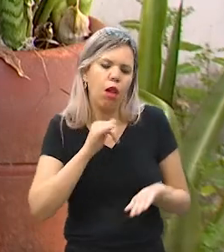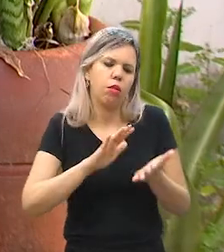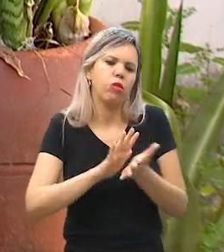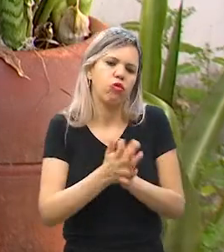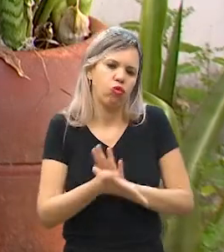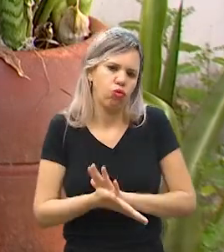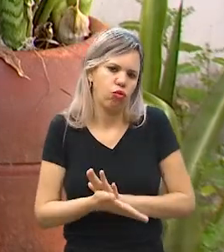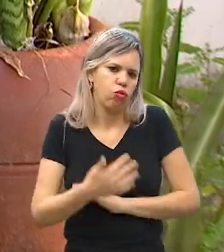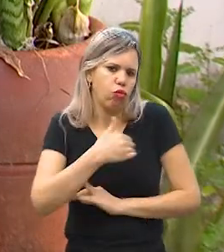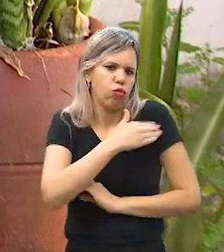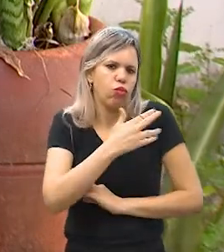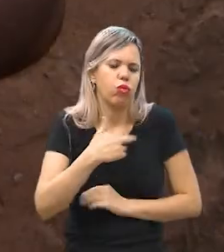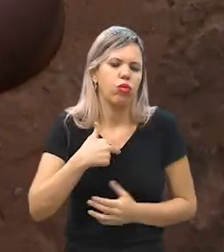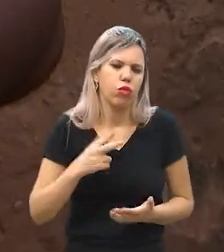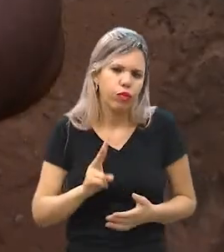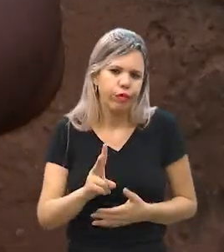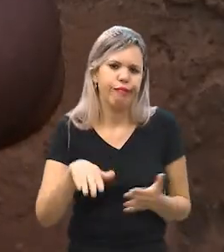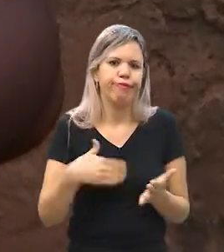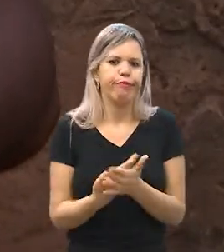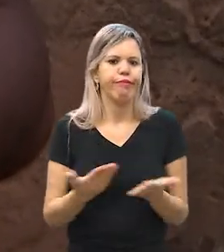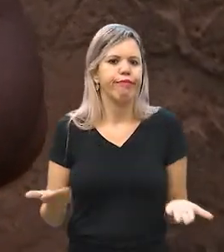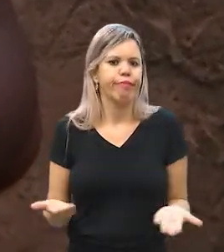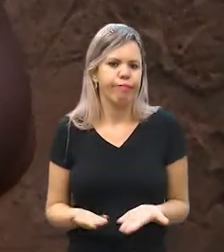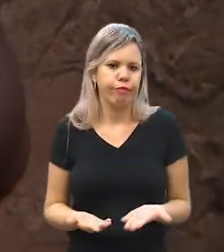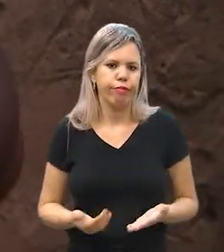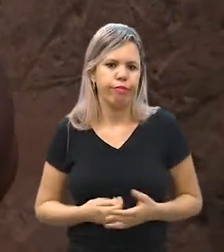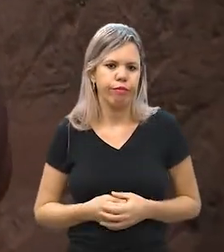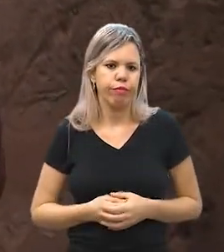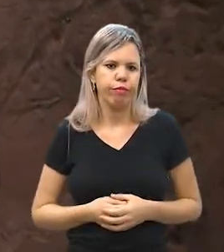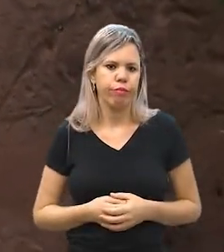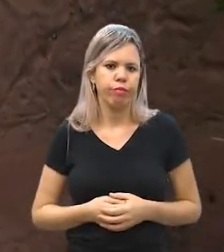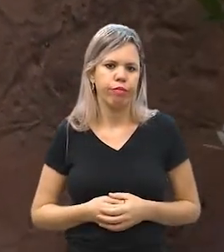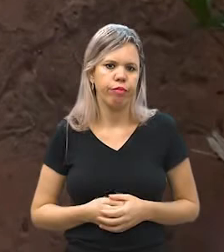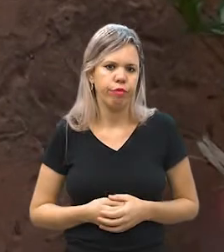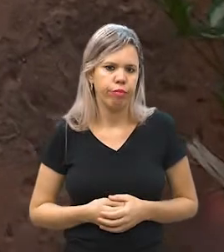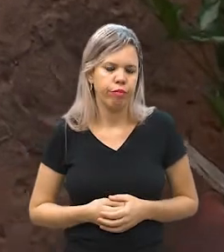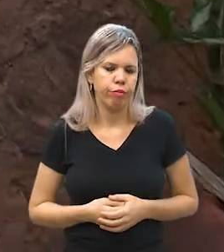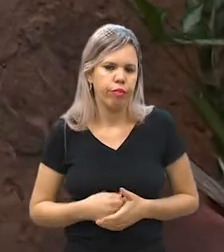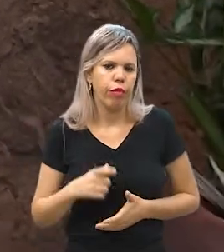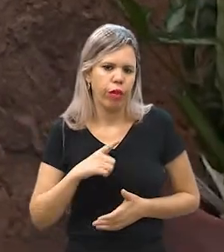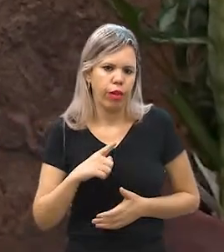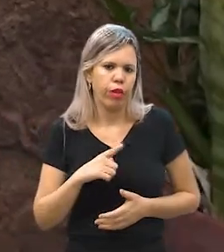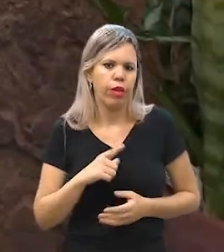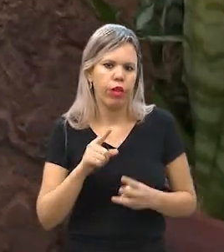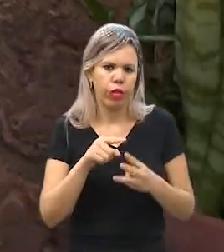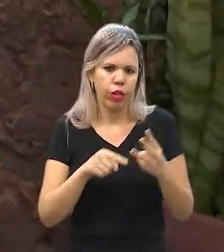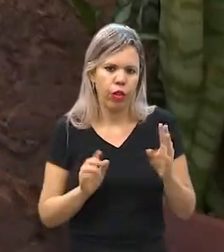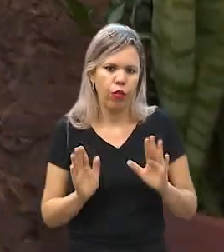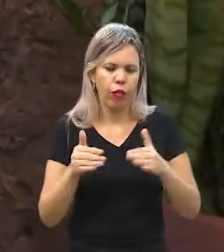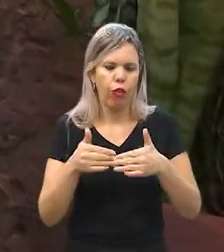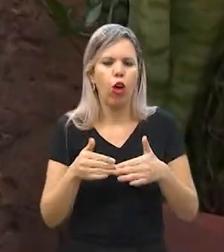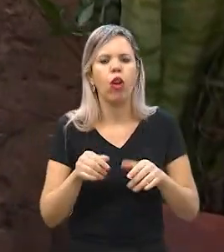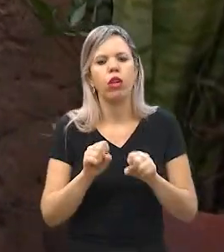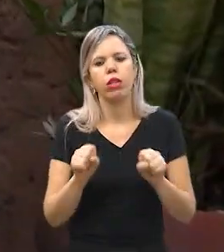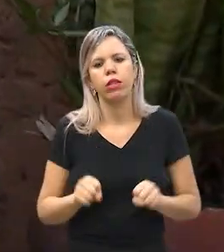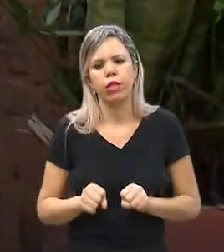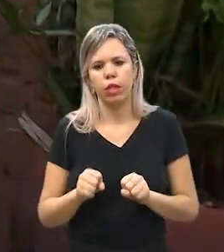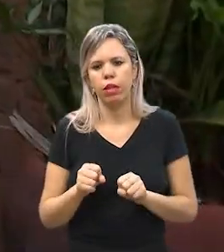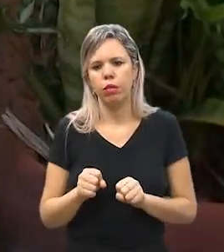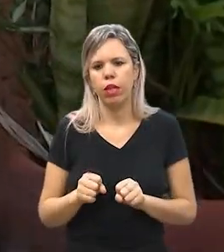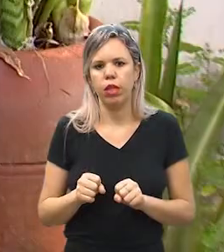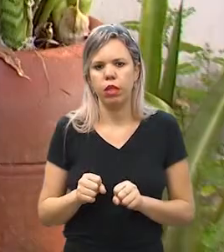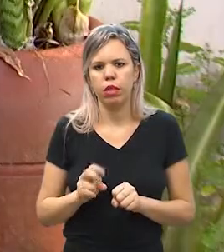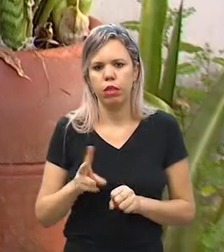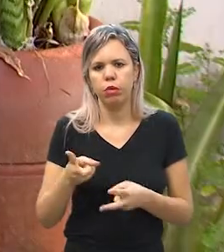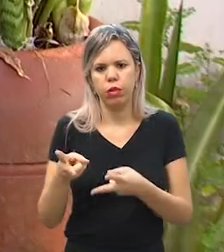discriminação e essa discriminação continua até hoje, né? Então, ela tem 3 focos dos temas que ela sempre, que